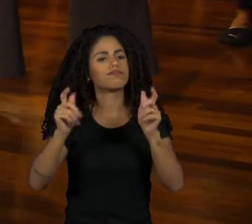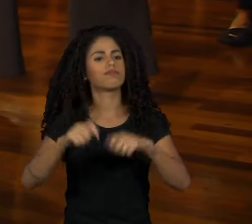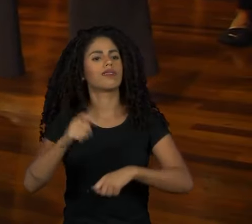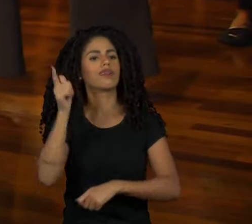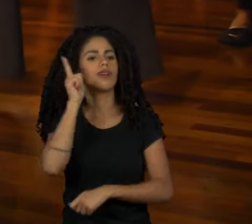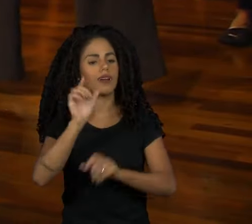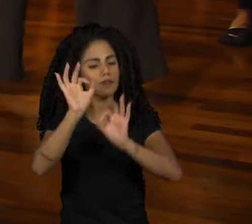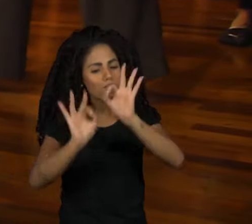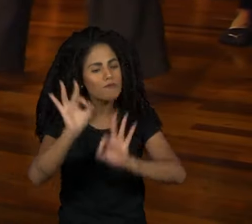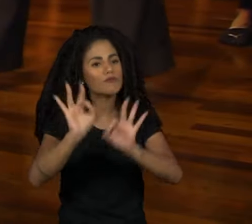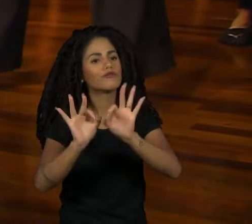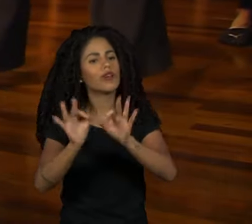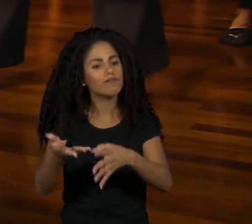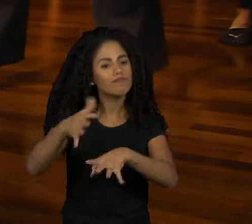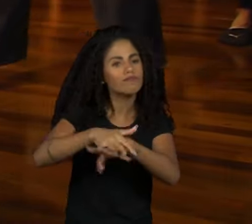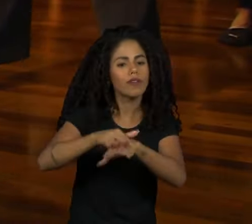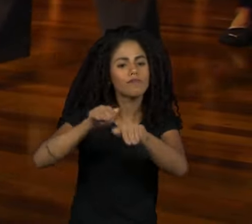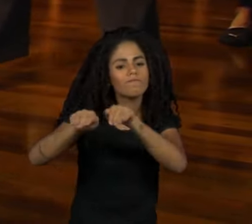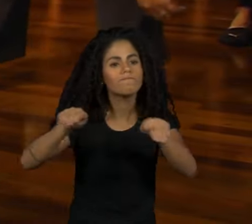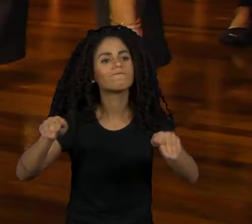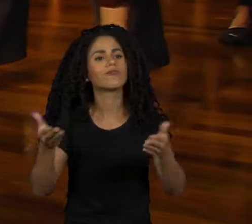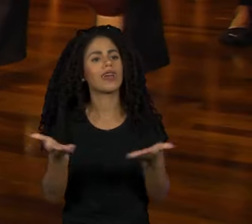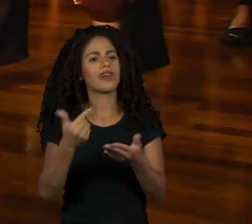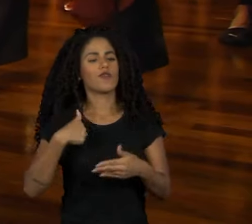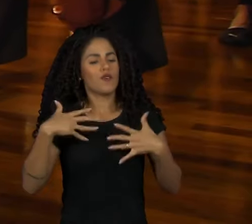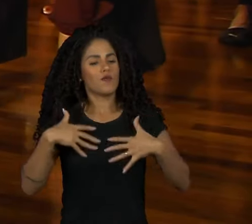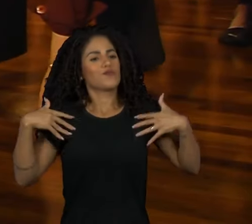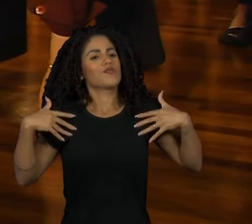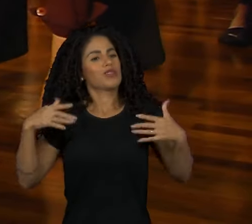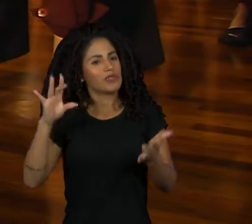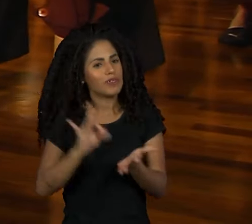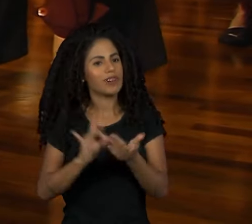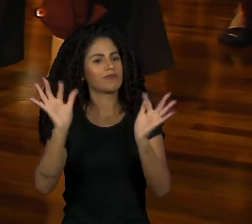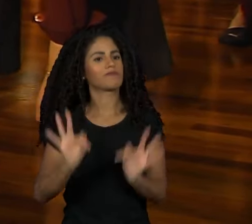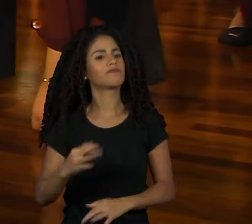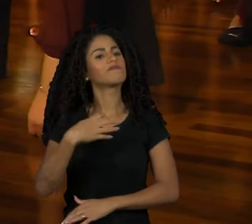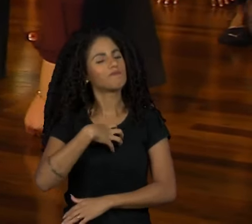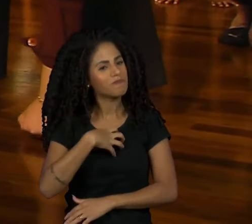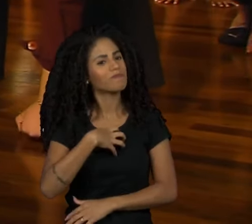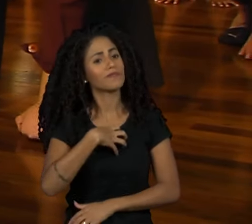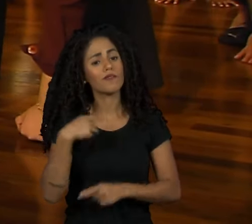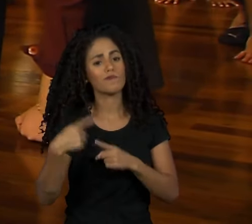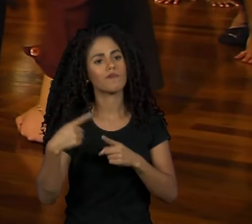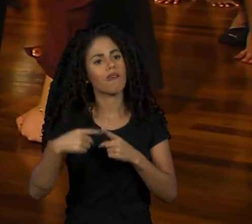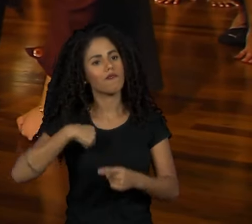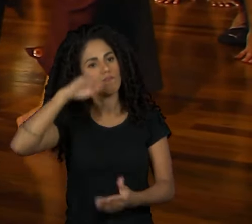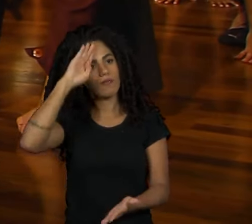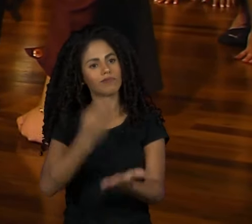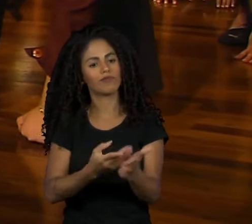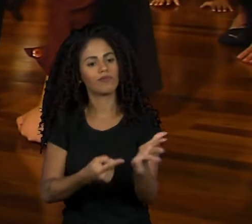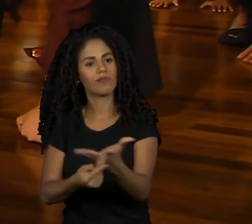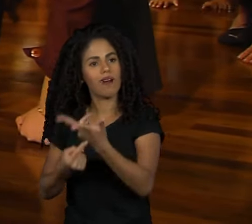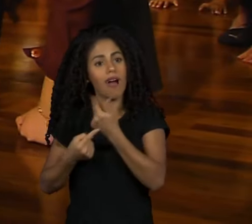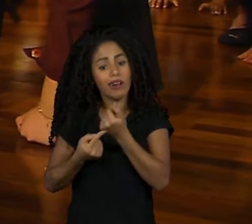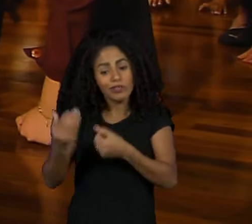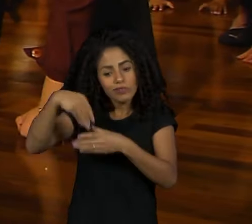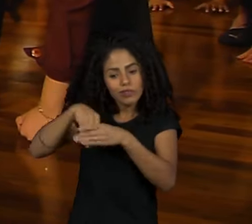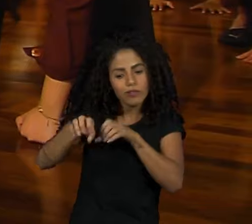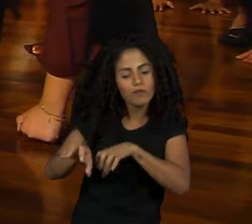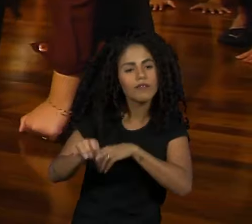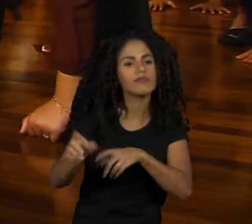um projeto muito inclusivo. E isso me enche de orgulho e me traz muita felicidade, porque eu realmente acredito na arte, na educação e